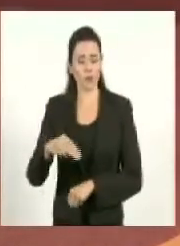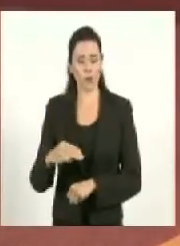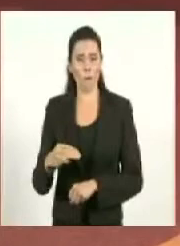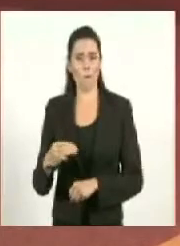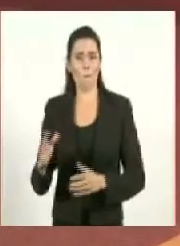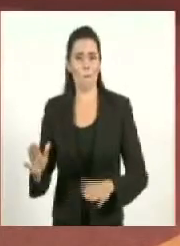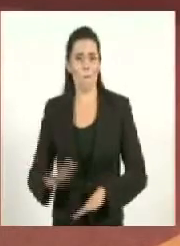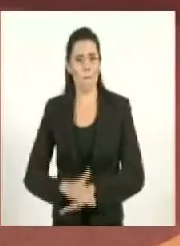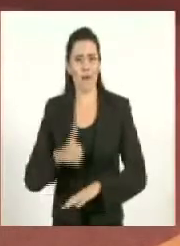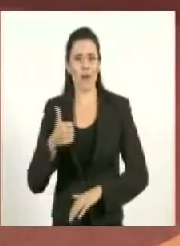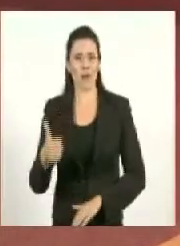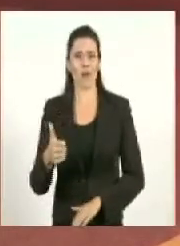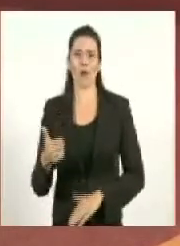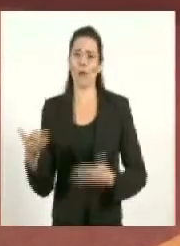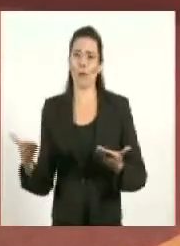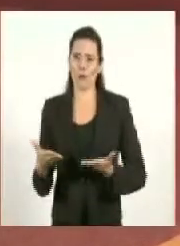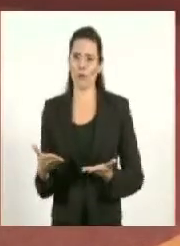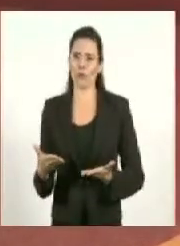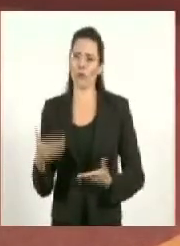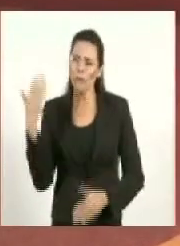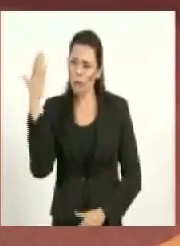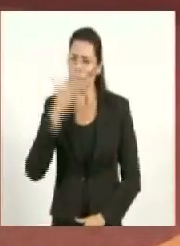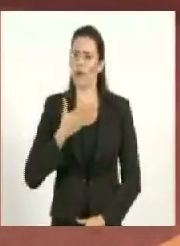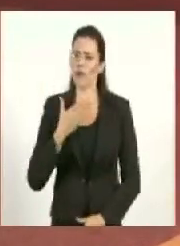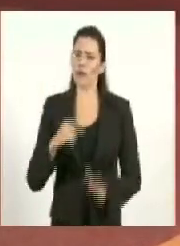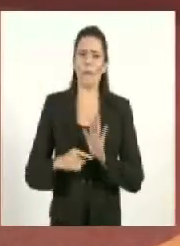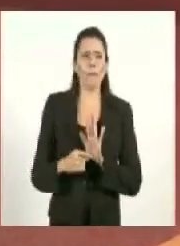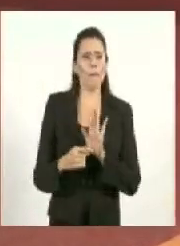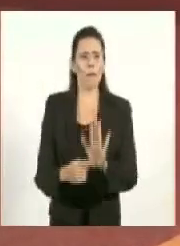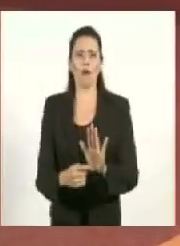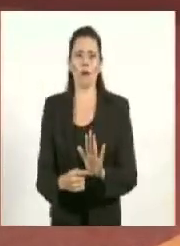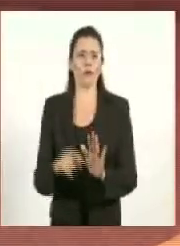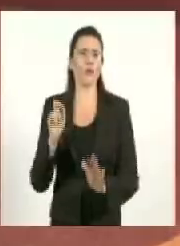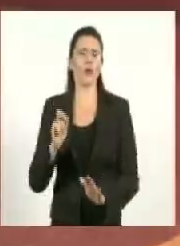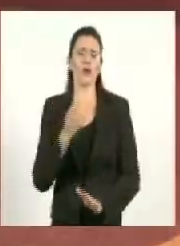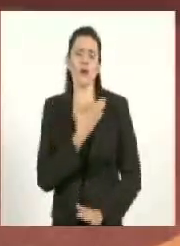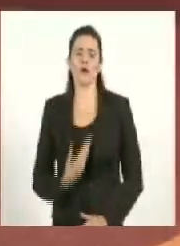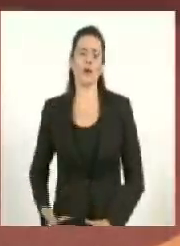que o governador fez nesses 120 dias de governo pelos trabalhadores. Muito obrigada.